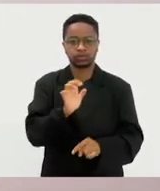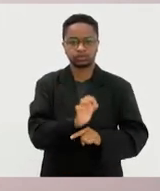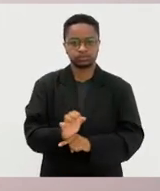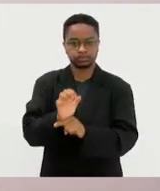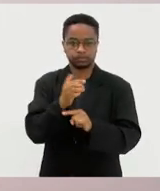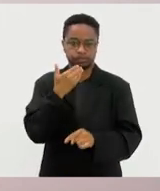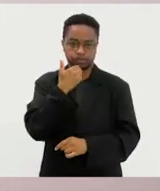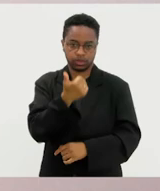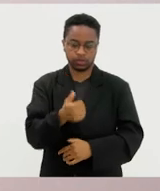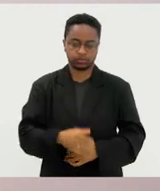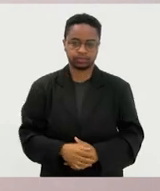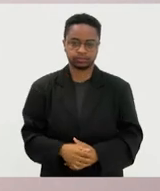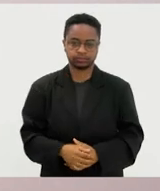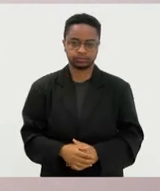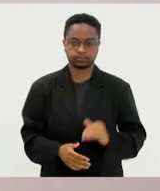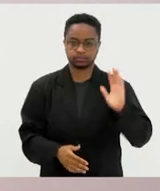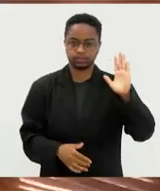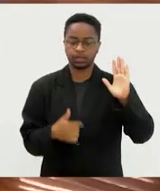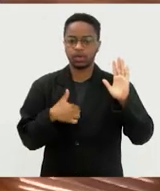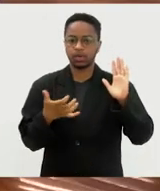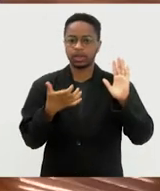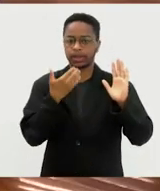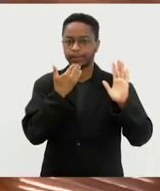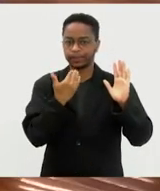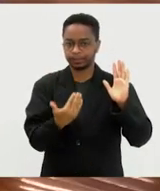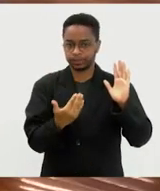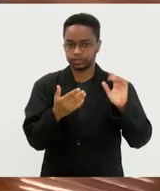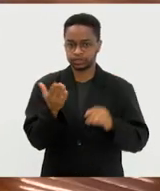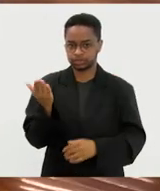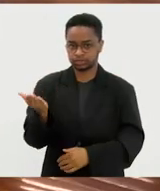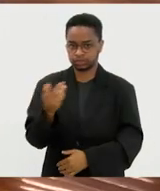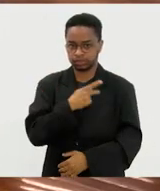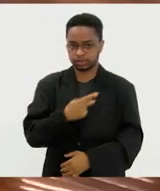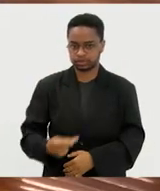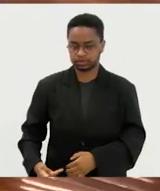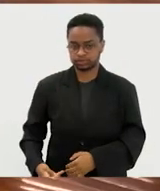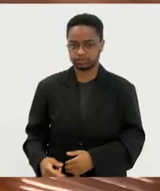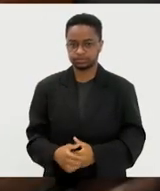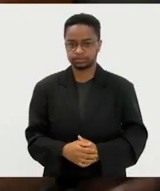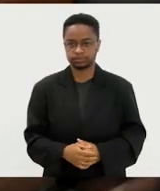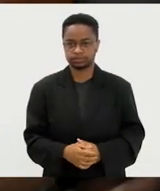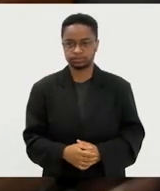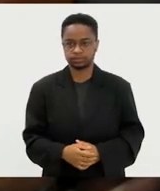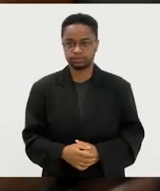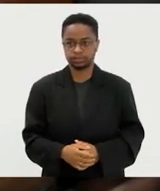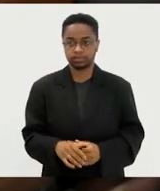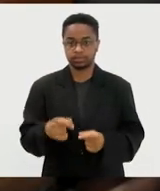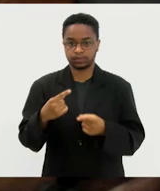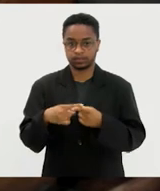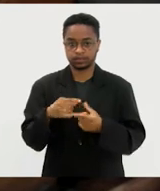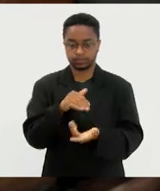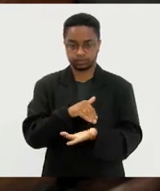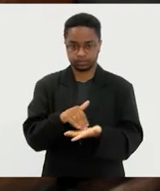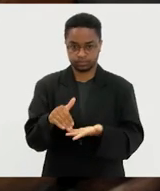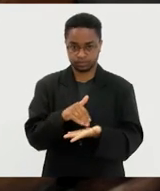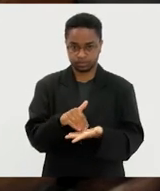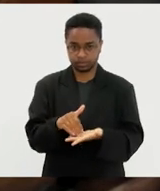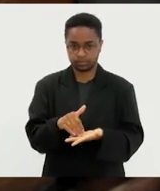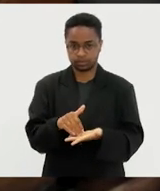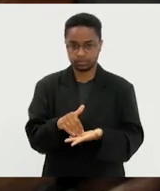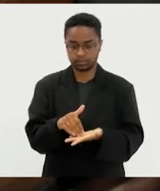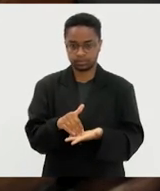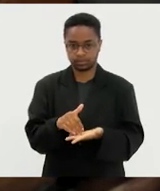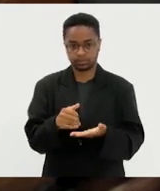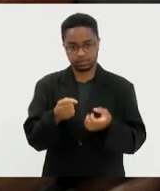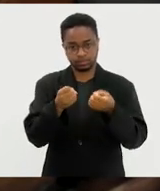Presidente, queria fazer uma solicitação a Vossa Excelência, porque a descrição do secretário eu já